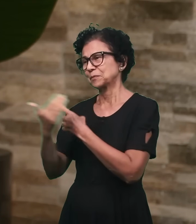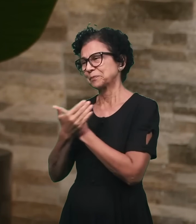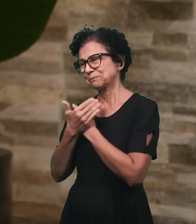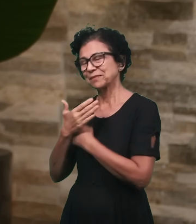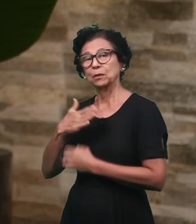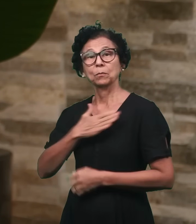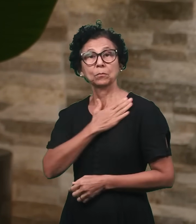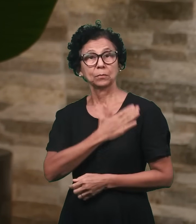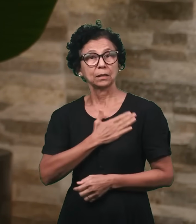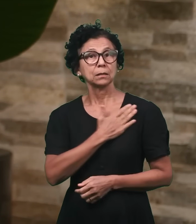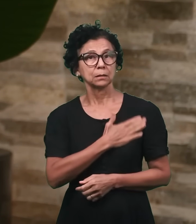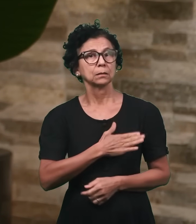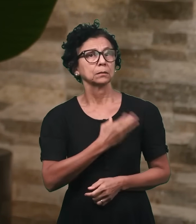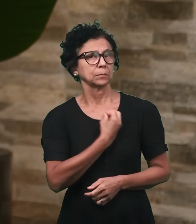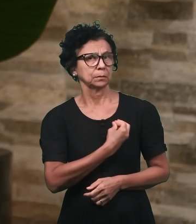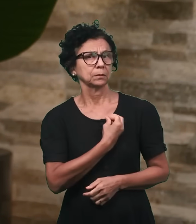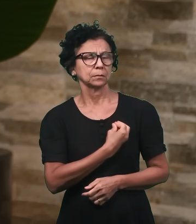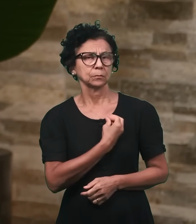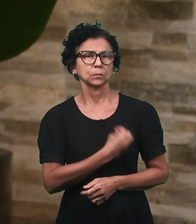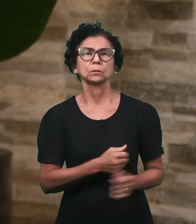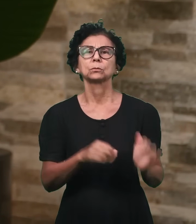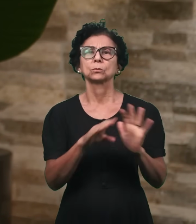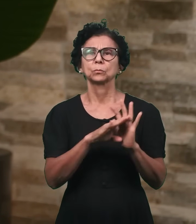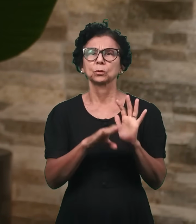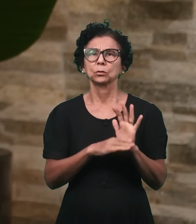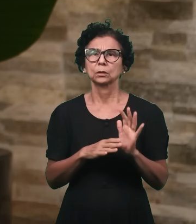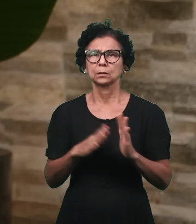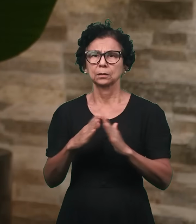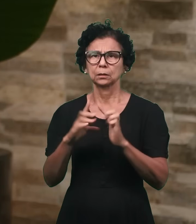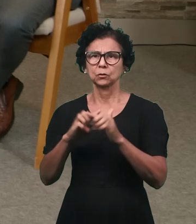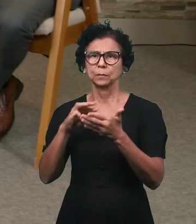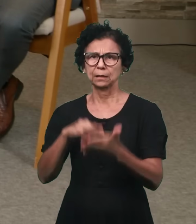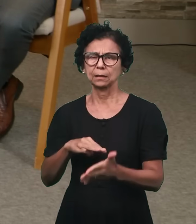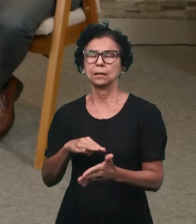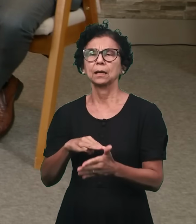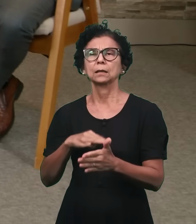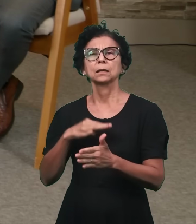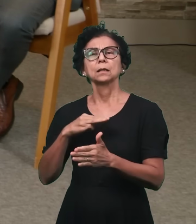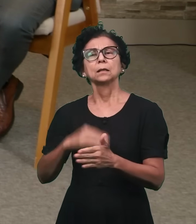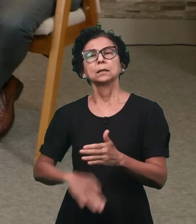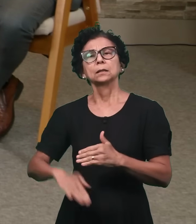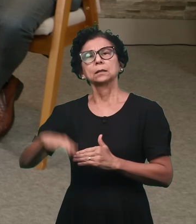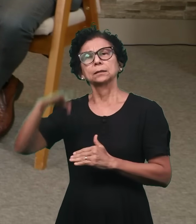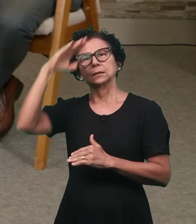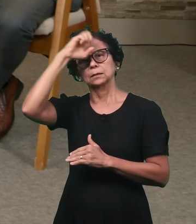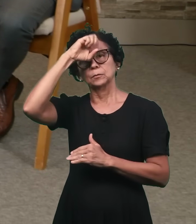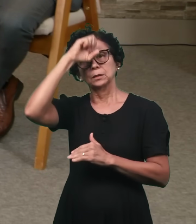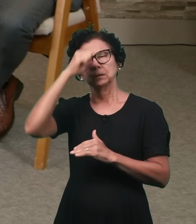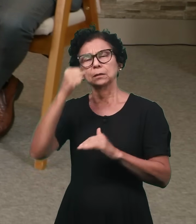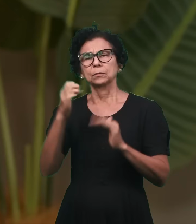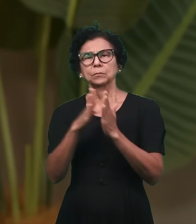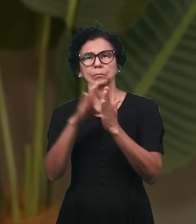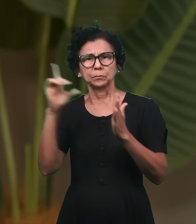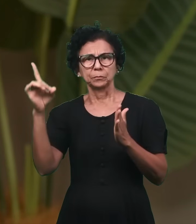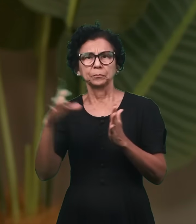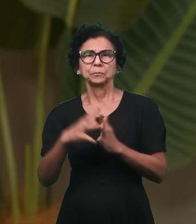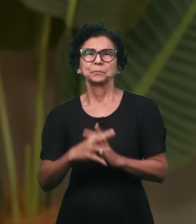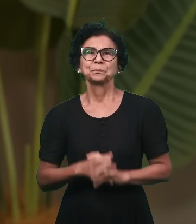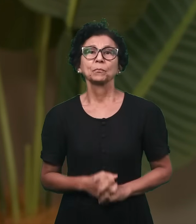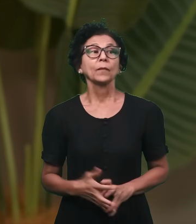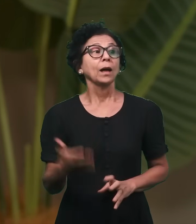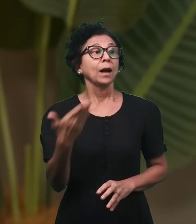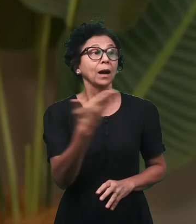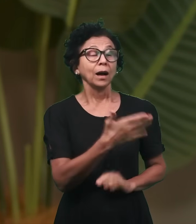prazer estar aqui participando do programa Crescendo na Igreja Cristã Maranata. A honra é nossa, doutor Fernando, que é também